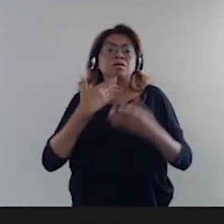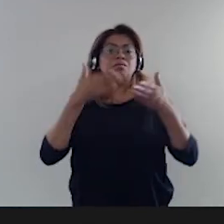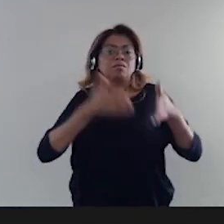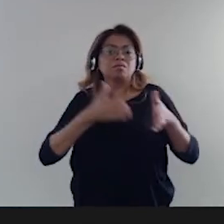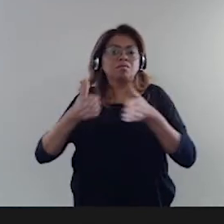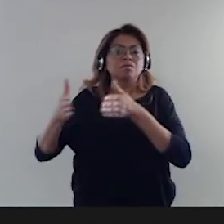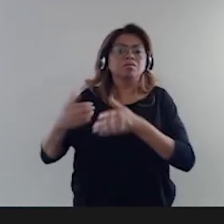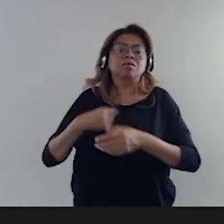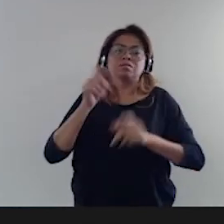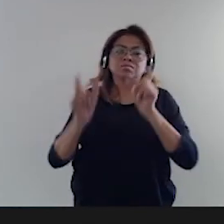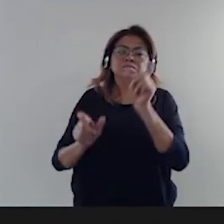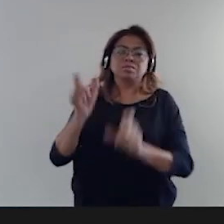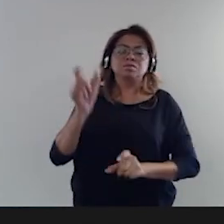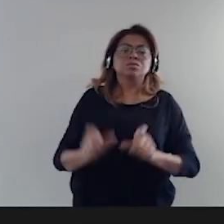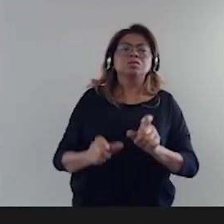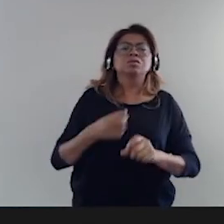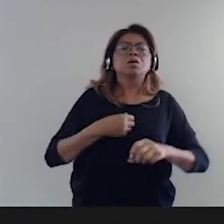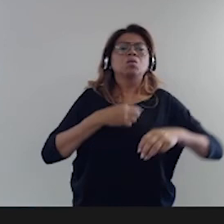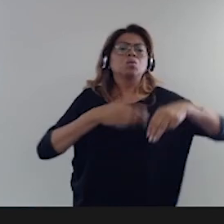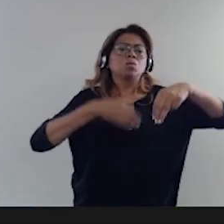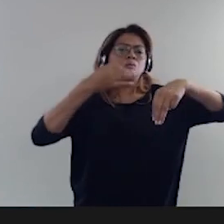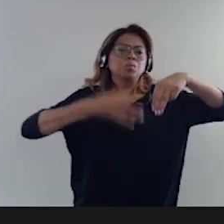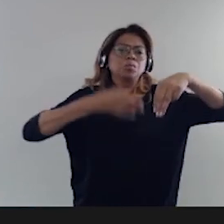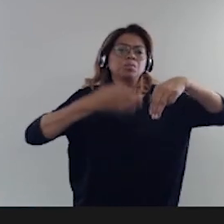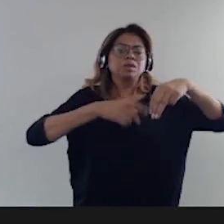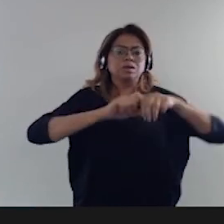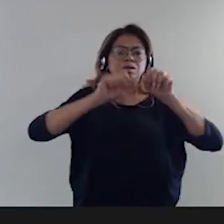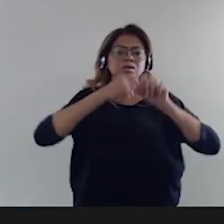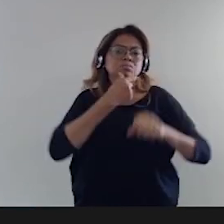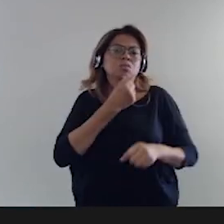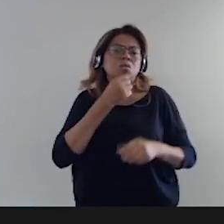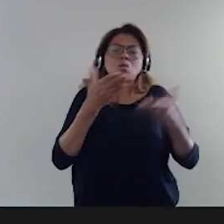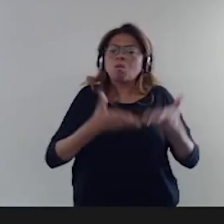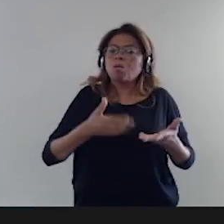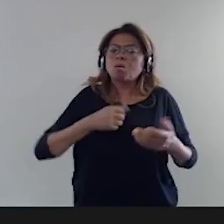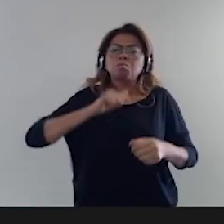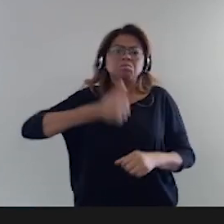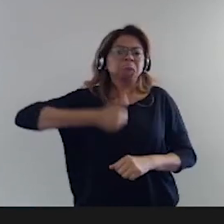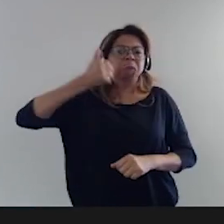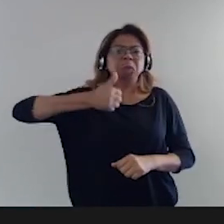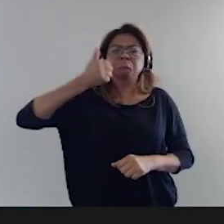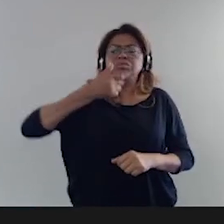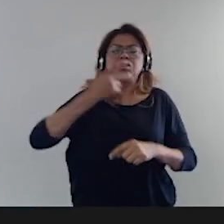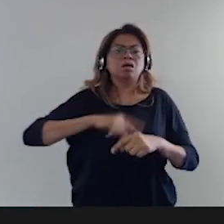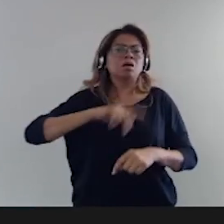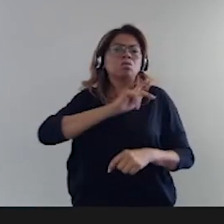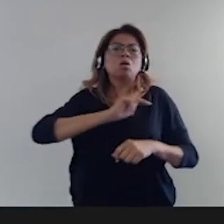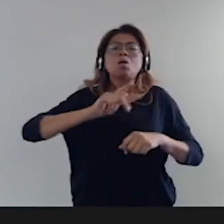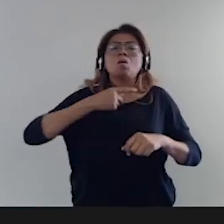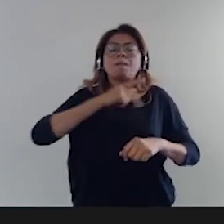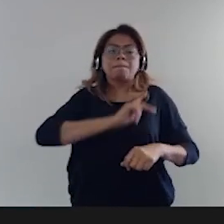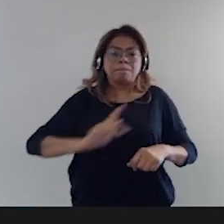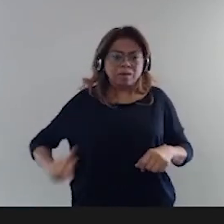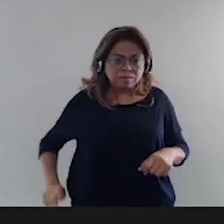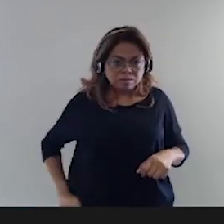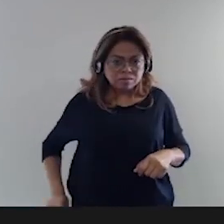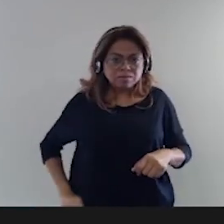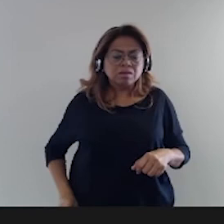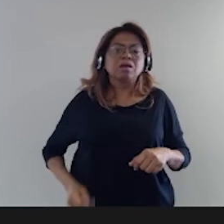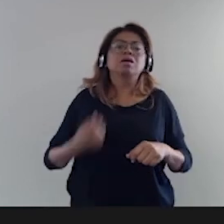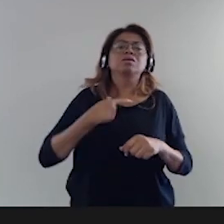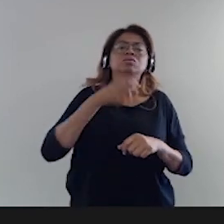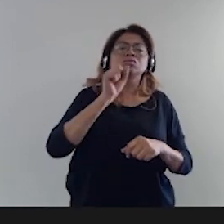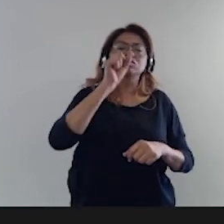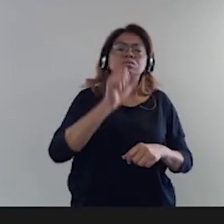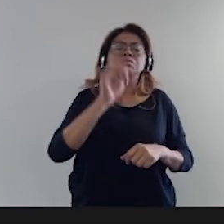vida das pessoas. Então, o ministro Luiz Roberto Barroso, para além de um grande magistrado, presidente do Tribunal Superior Eleitoral, ministro do Supremo Tribunal